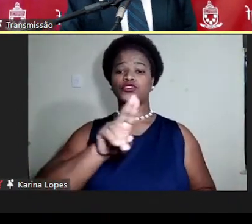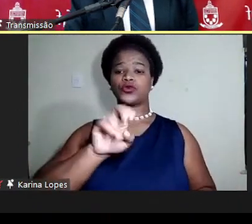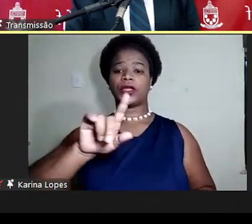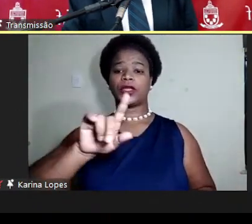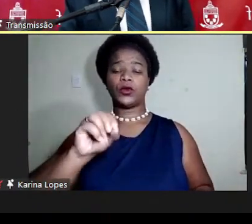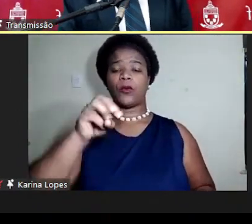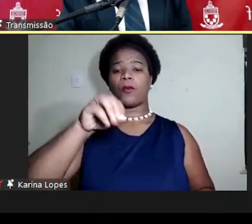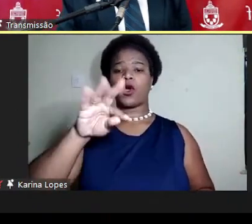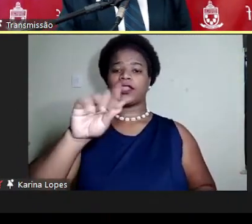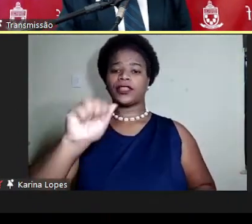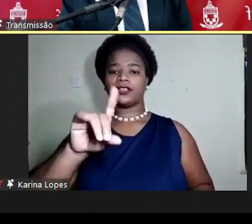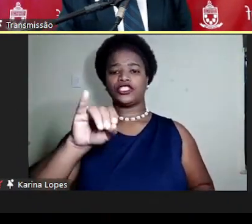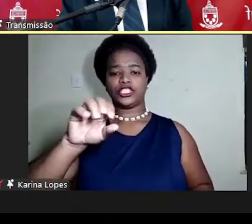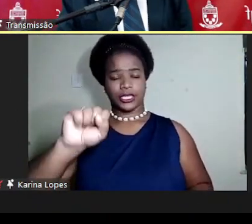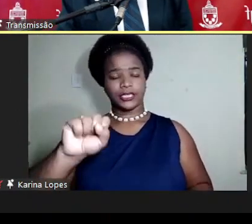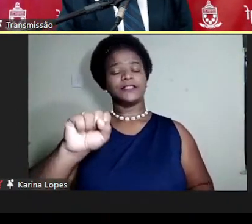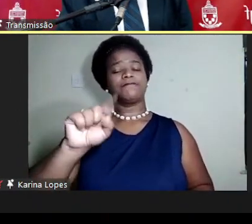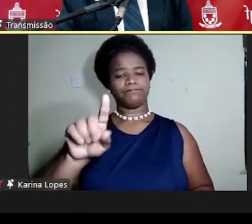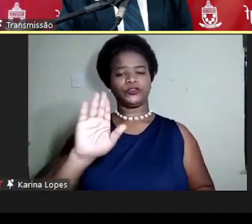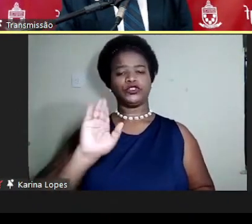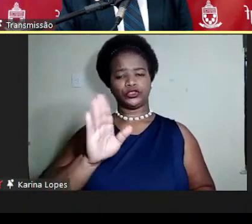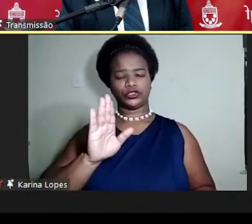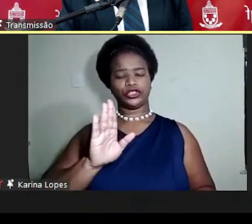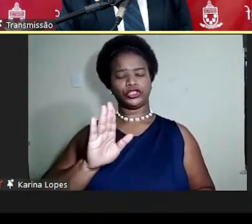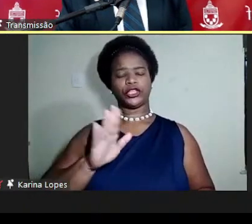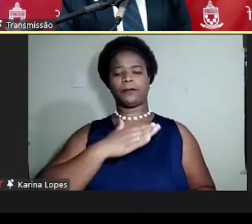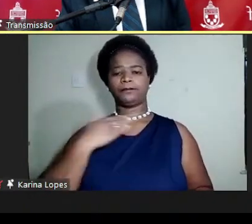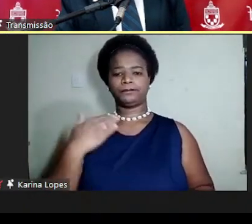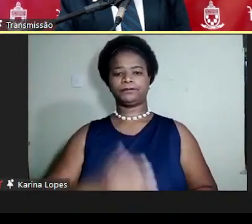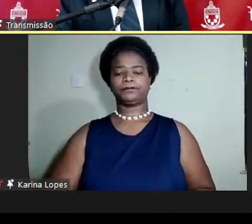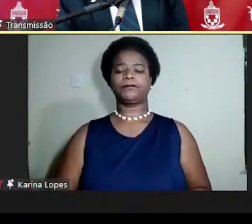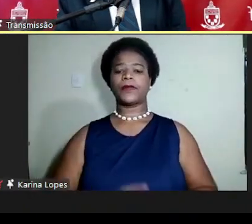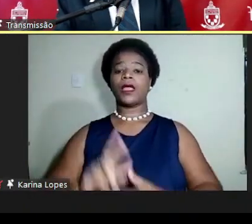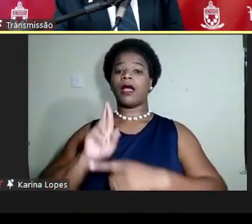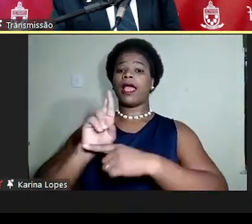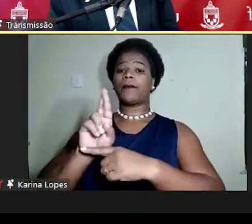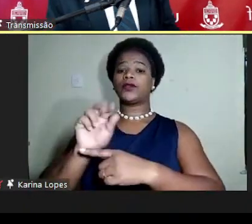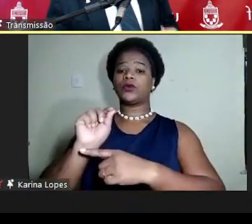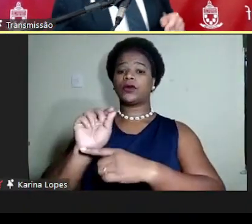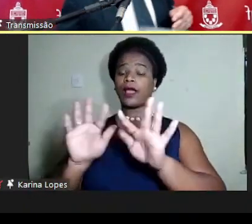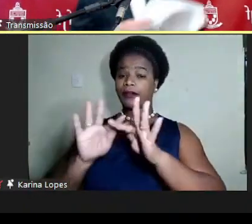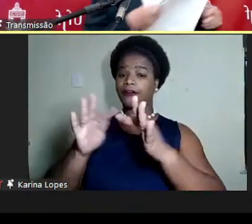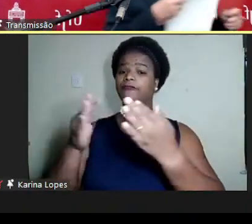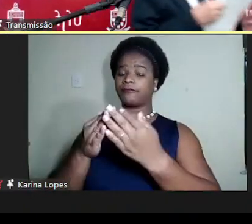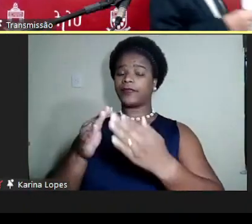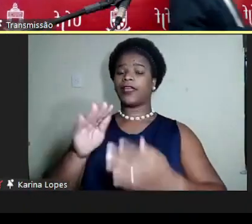memoriam, representado por Fábio Henrique Abreu.